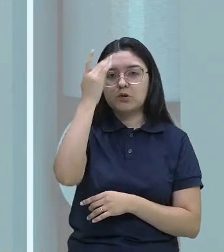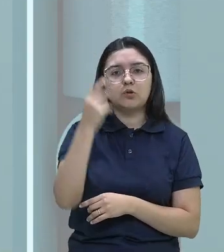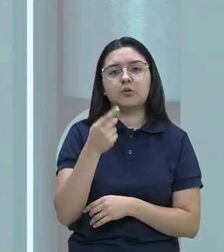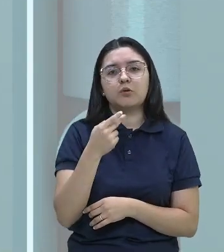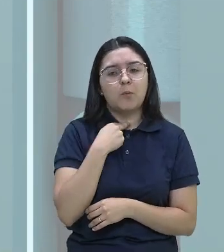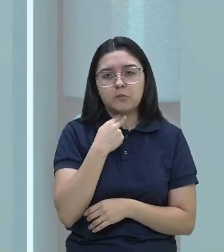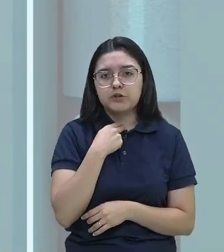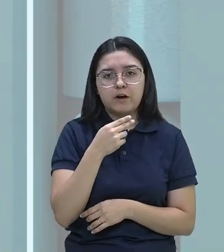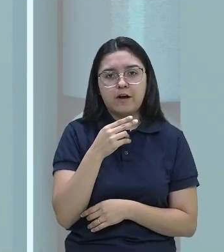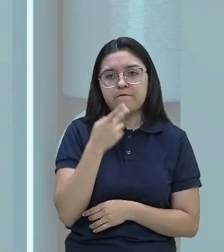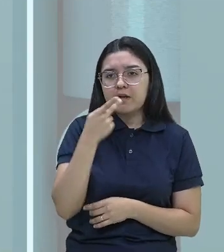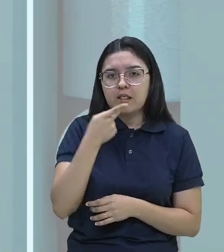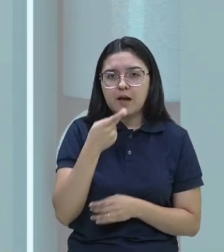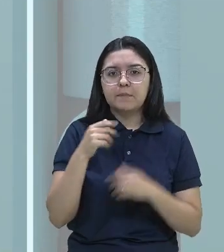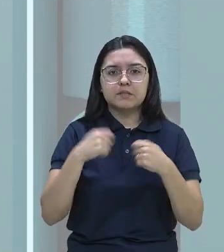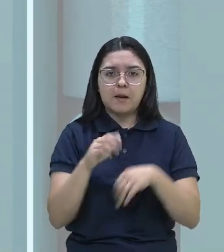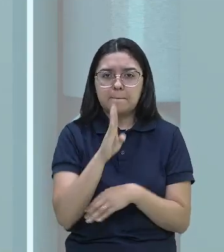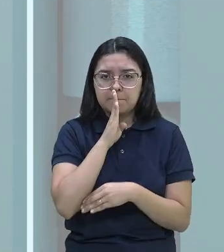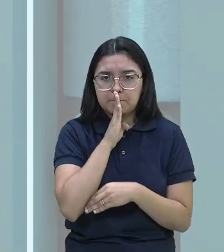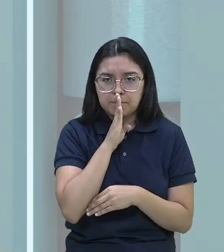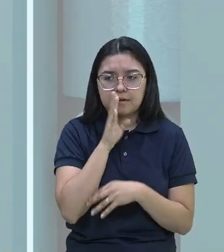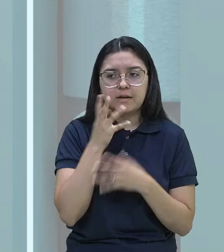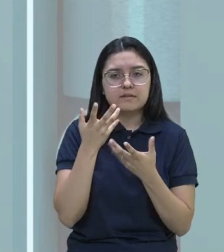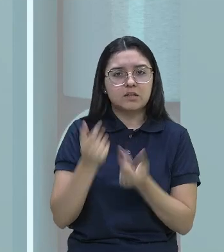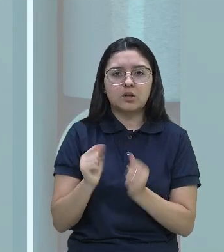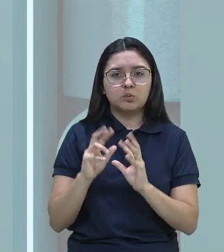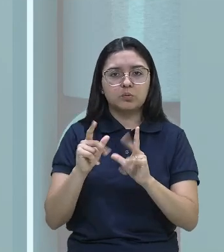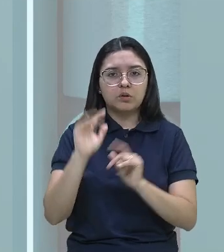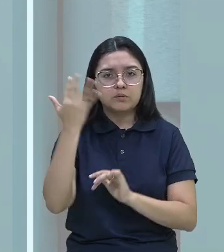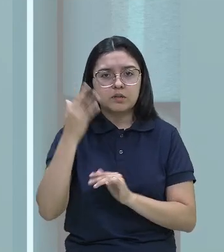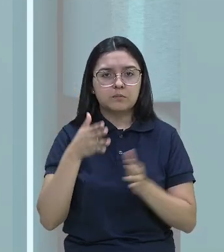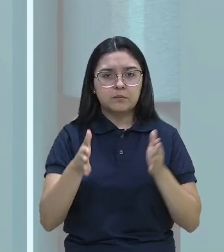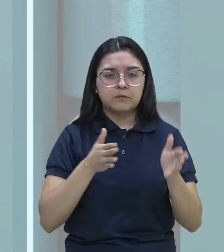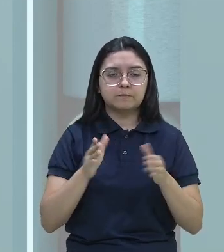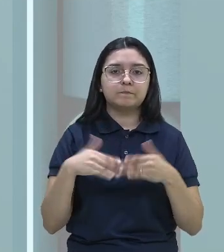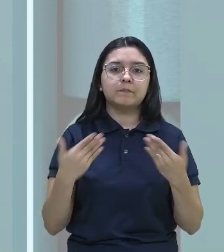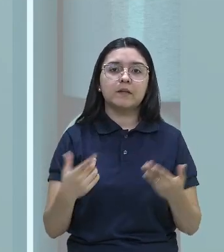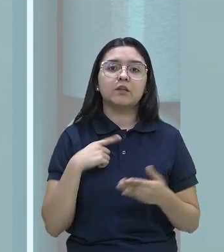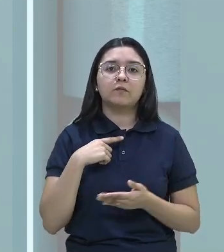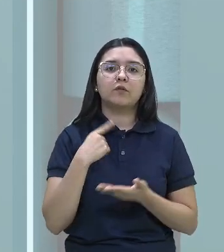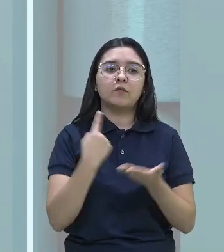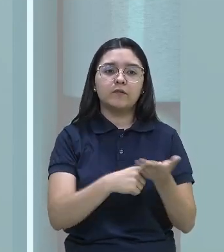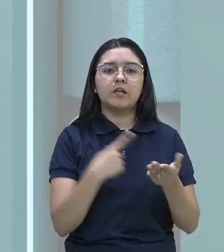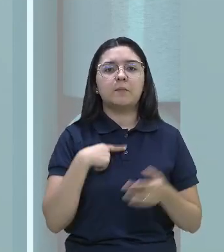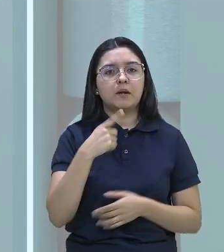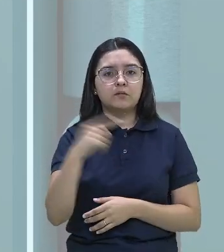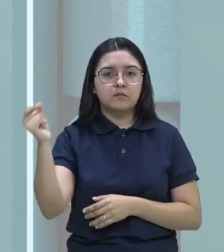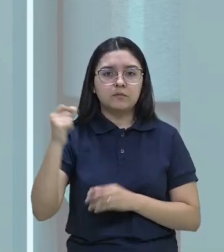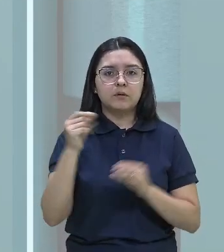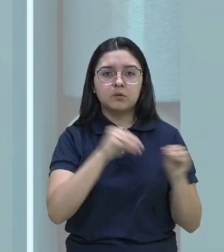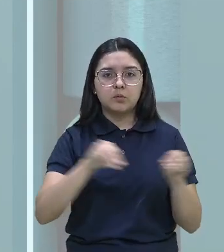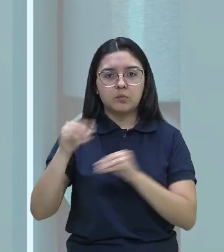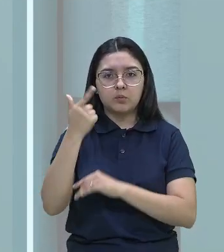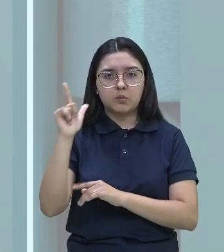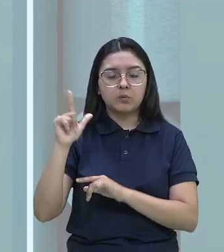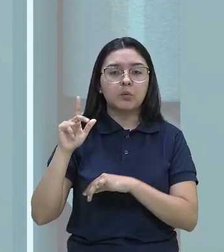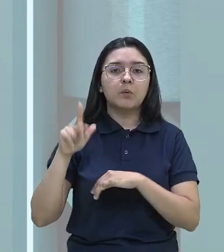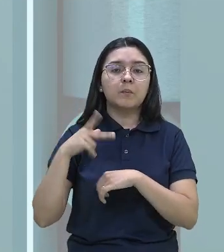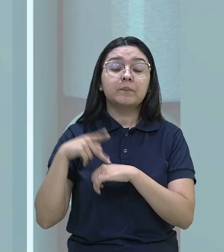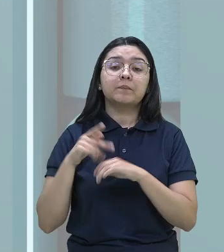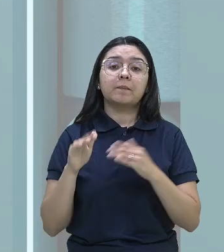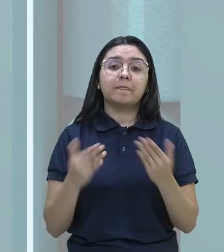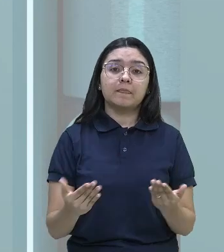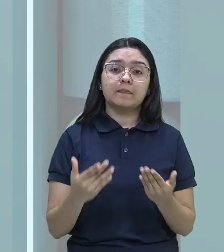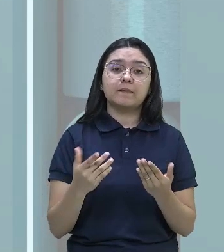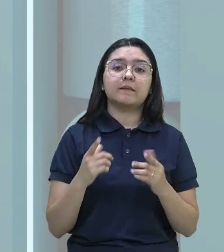teria que abaixar a cabeça e aceitar tudo, então ele foi convidado para se retirar do Brasil. e nesse período ele fez justamente essas